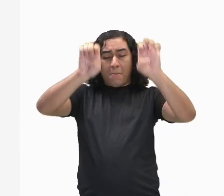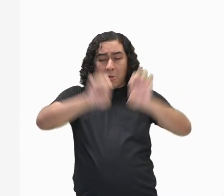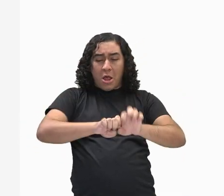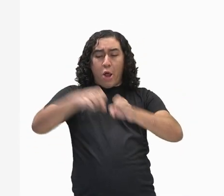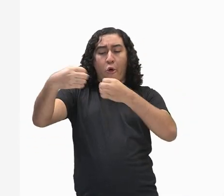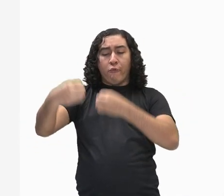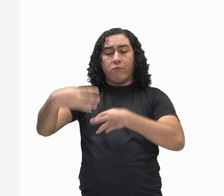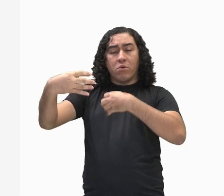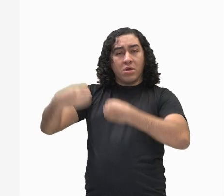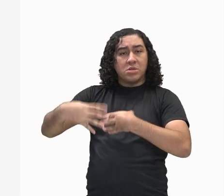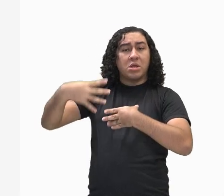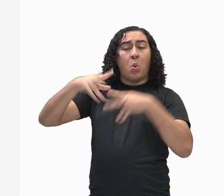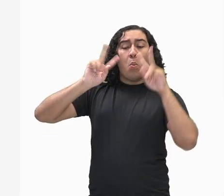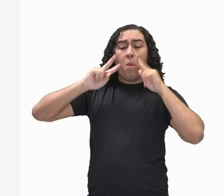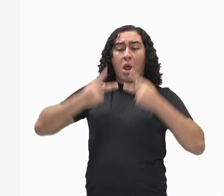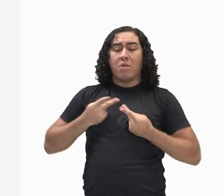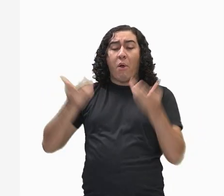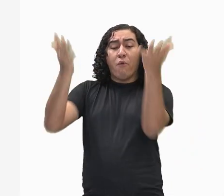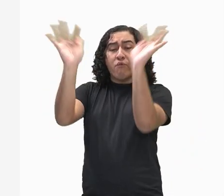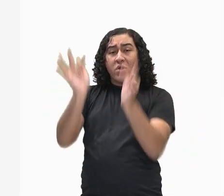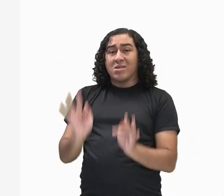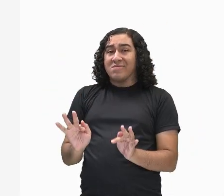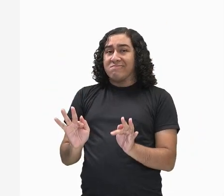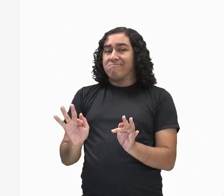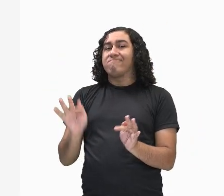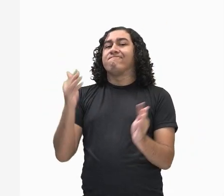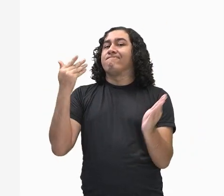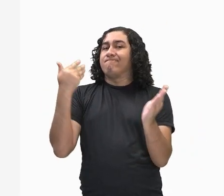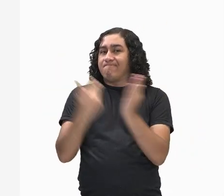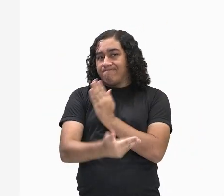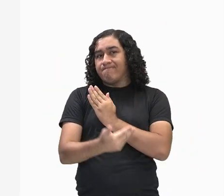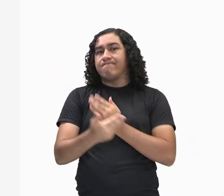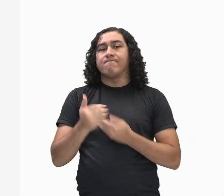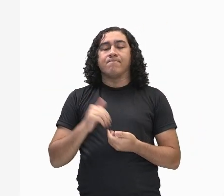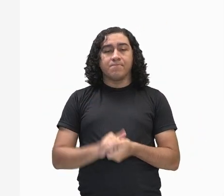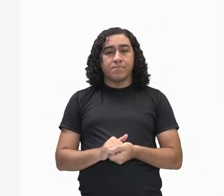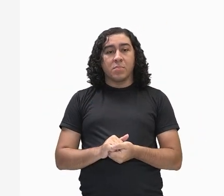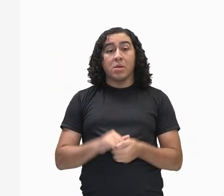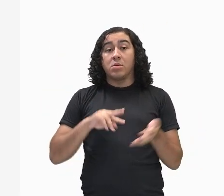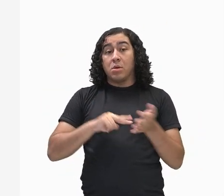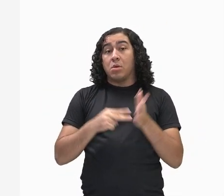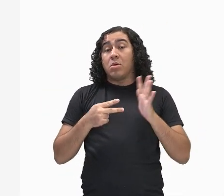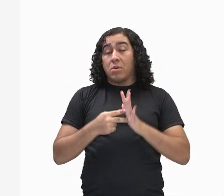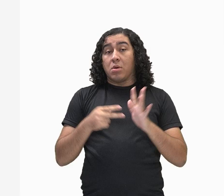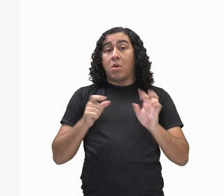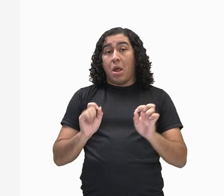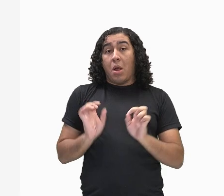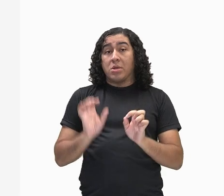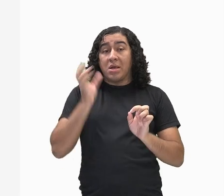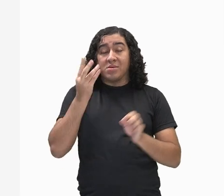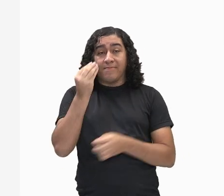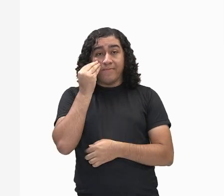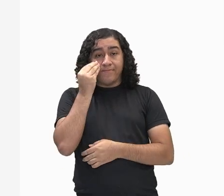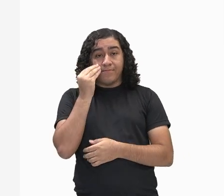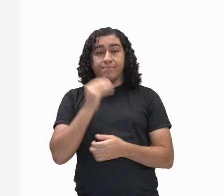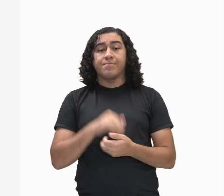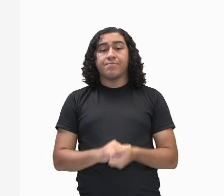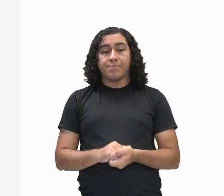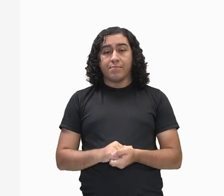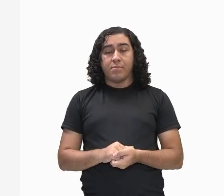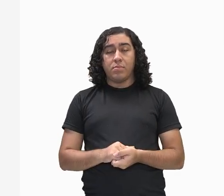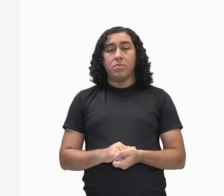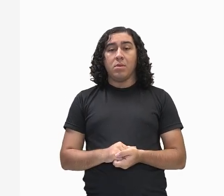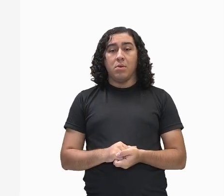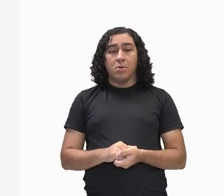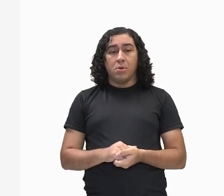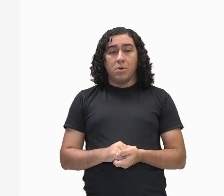não funcionou, tá? O discurso pós-moderno leva a isso. Então, o que acontece? Nesse discurso, que era baseado o